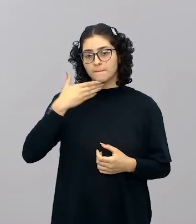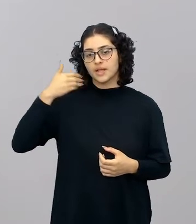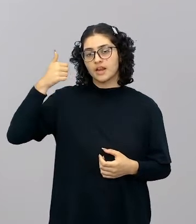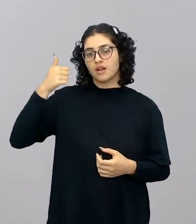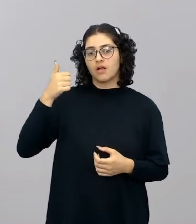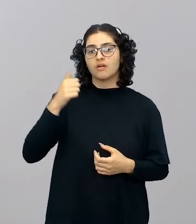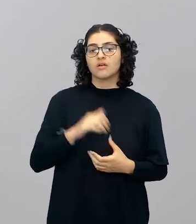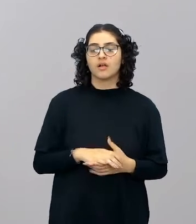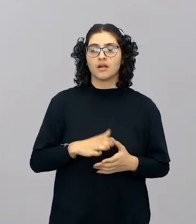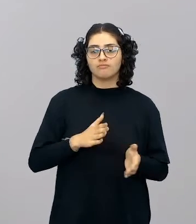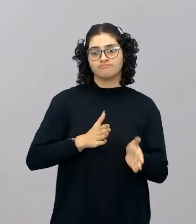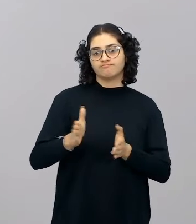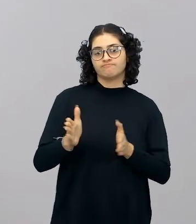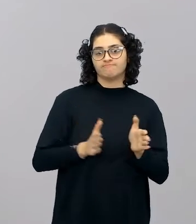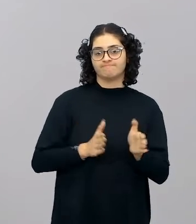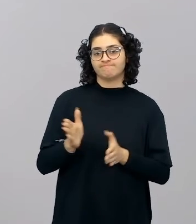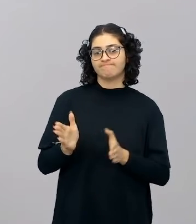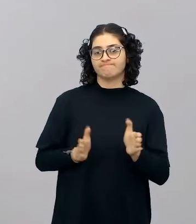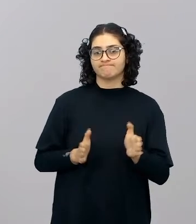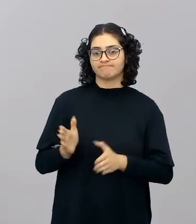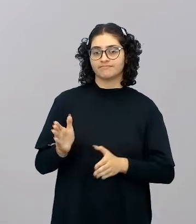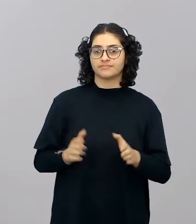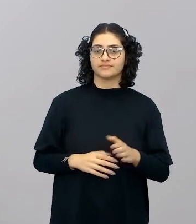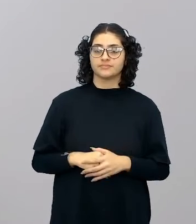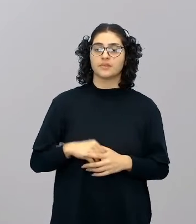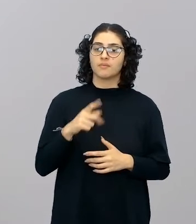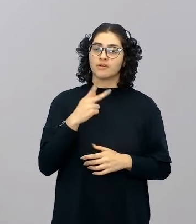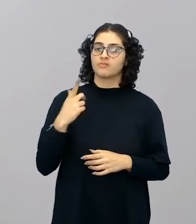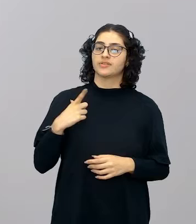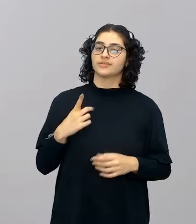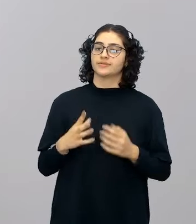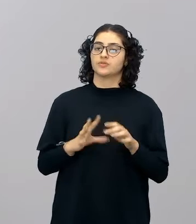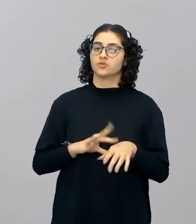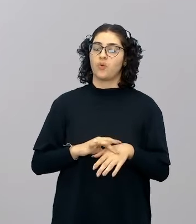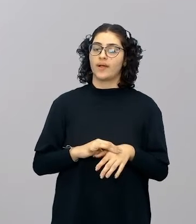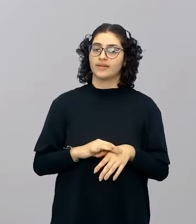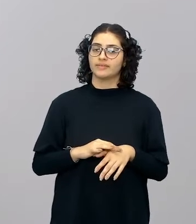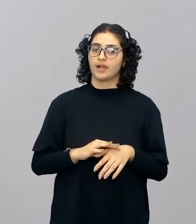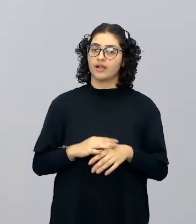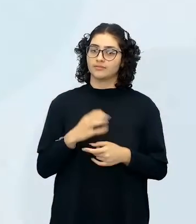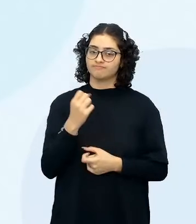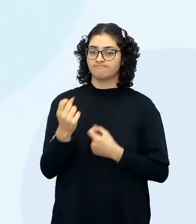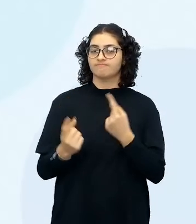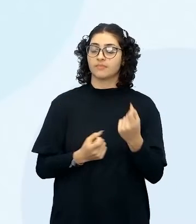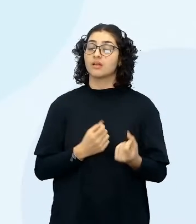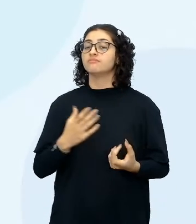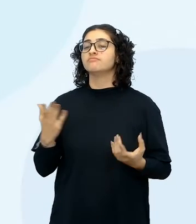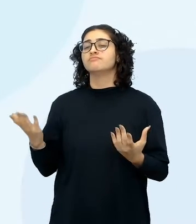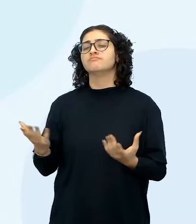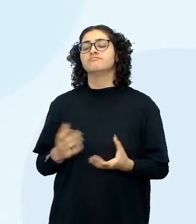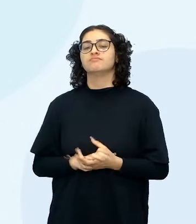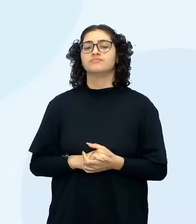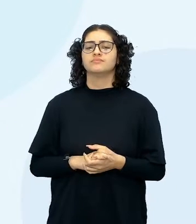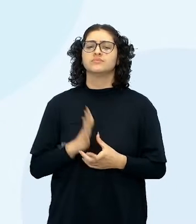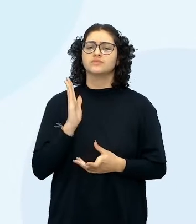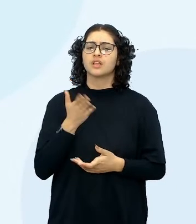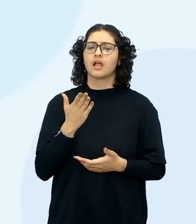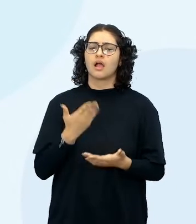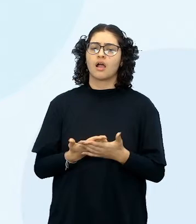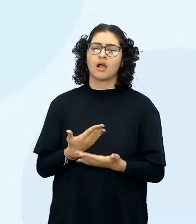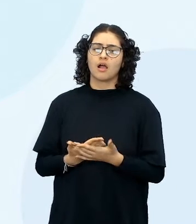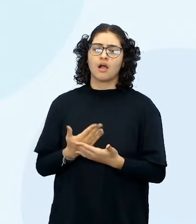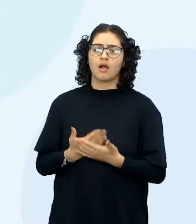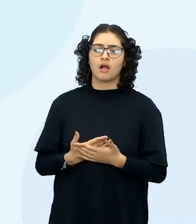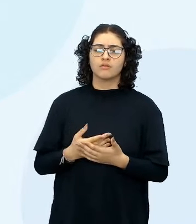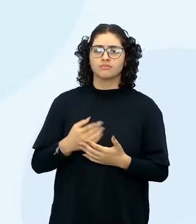da acessibilidade, principalmente desses portadores de doenças raras. E aí, o que será que a gente viu na nossa